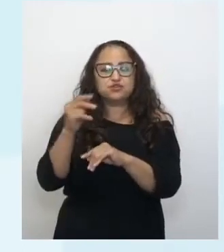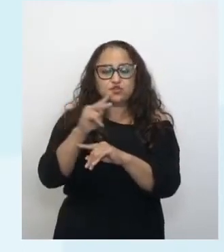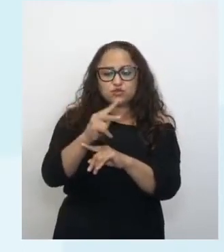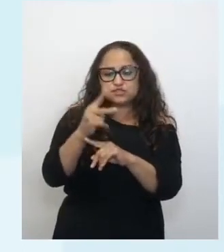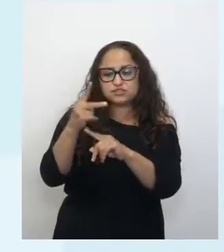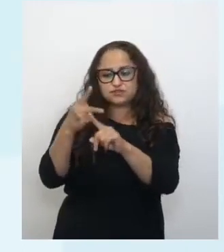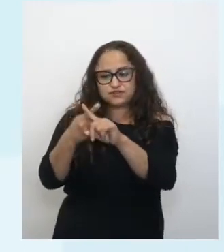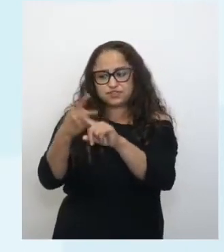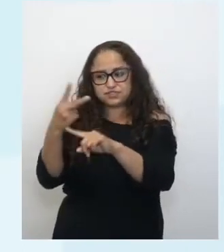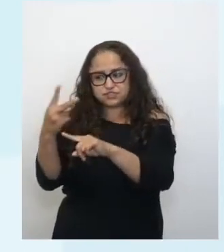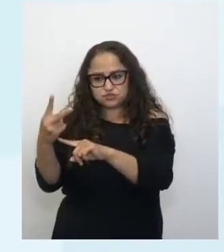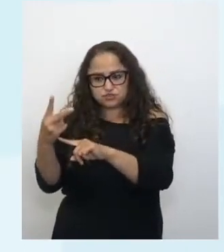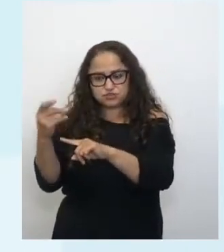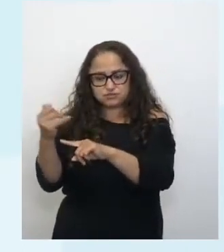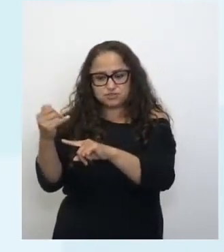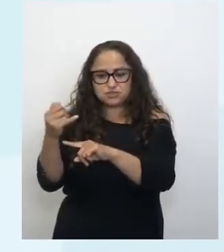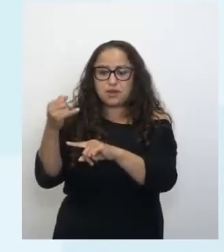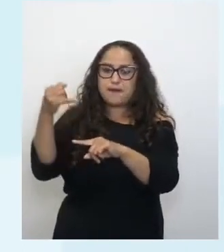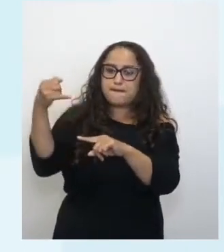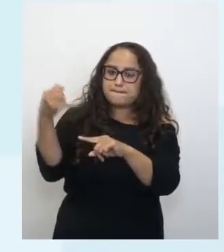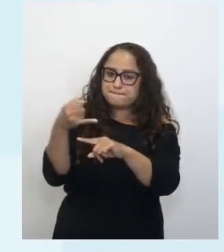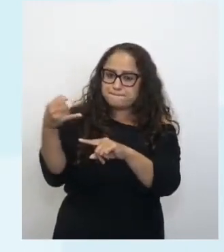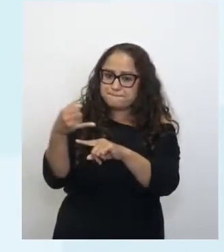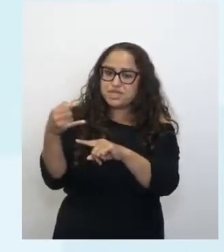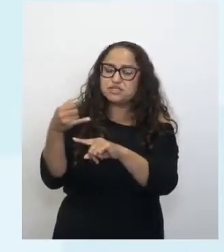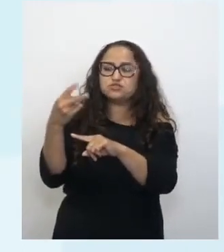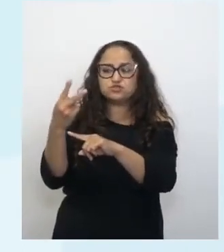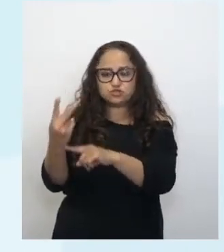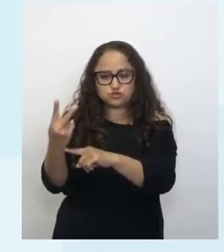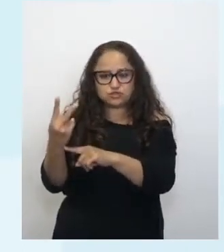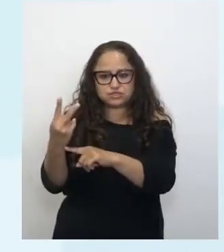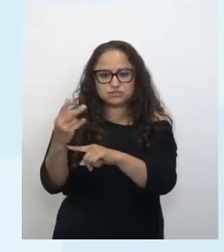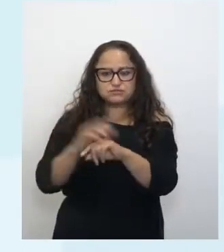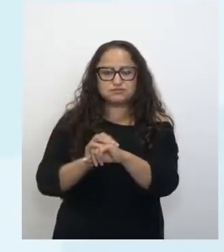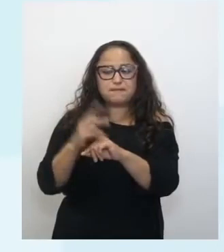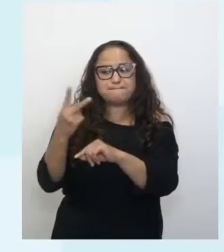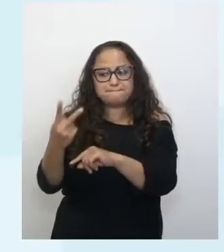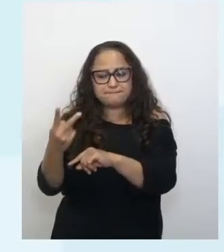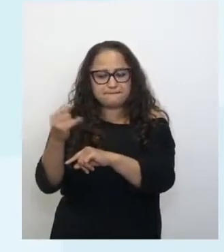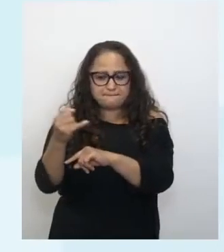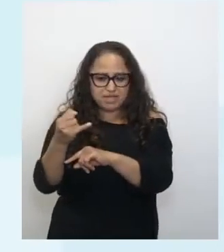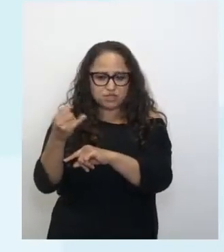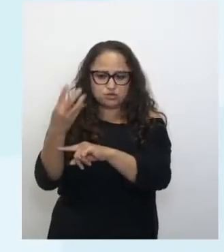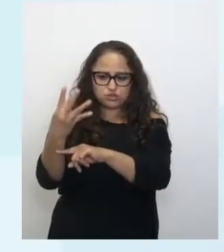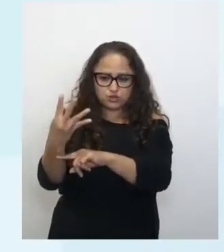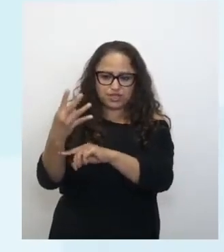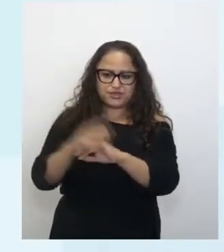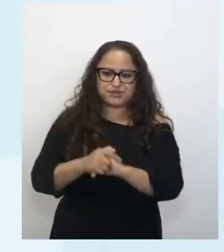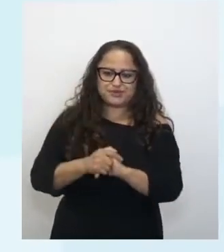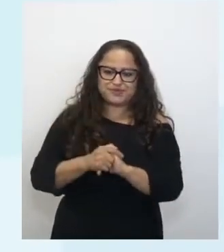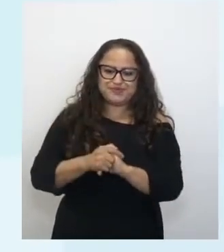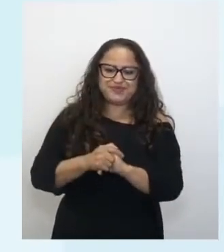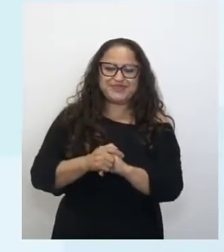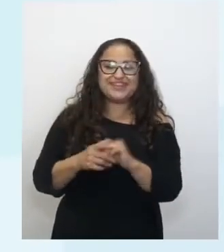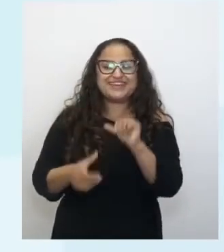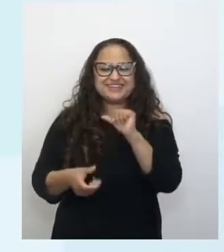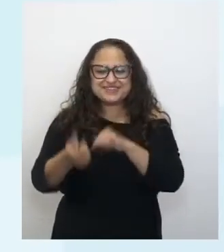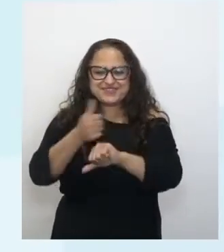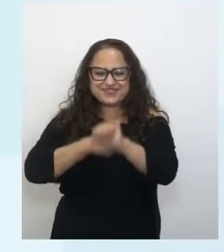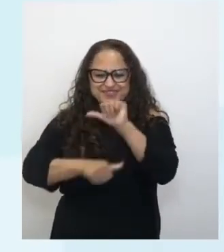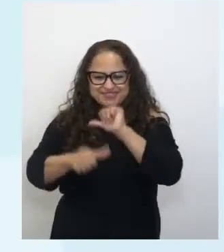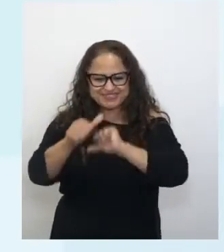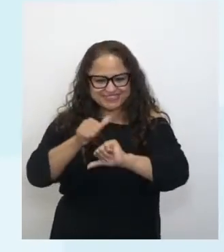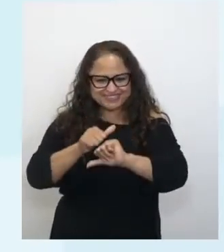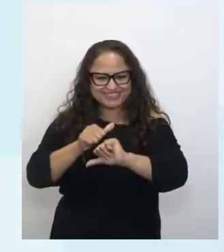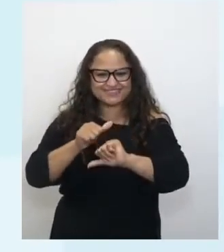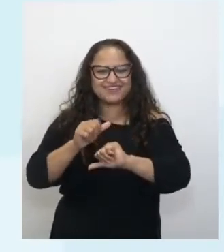duas vezes menos dois sinais diferentes menos então eu vou ter menos 4 eu vou trocar o